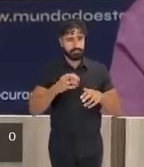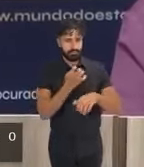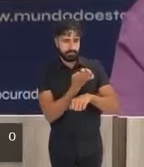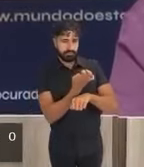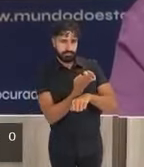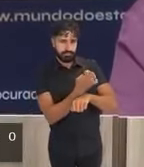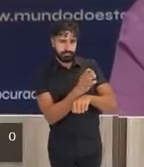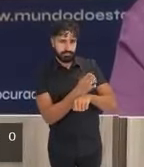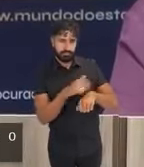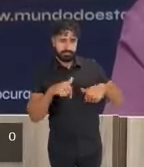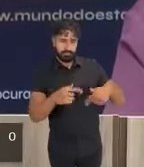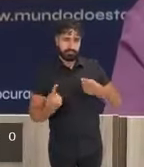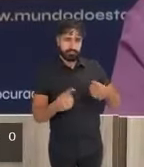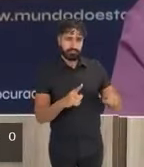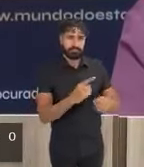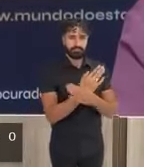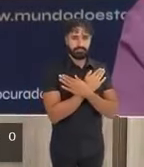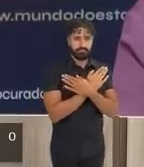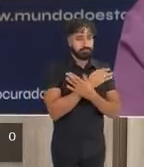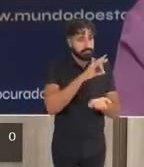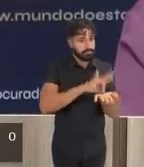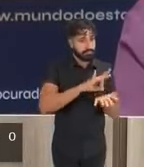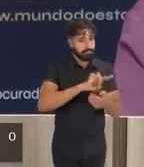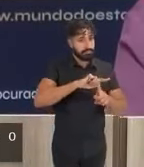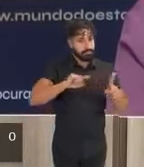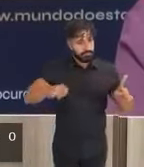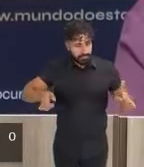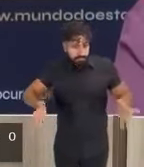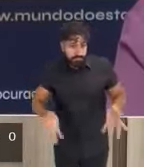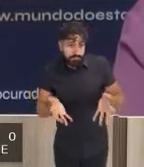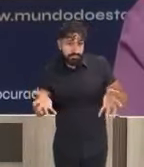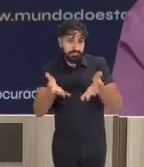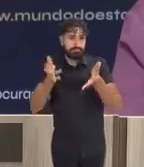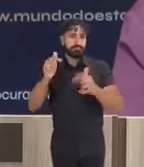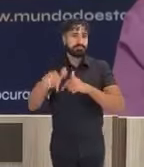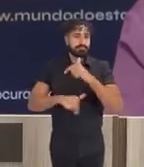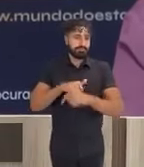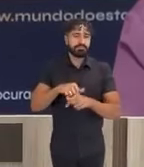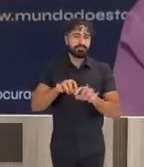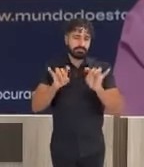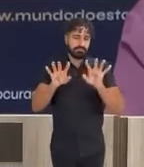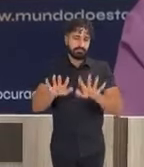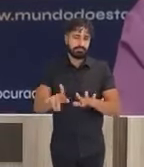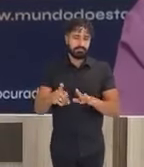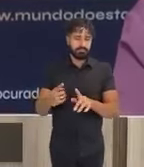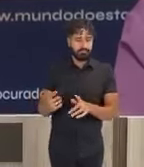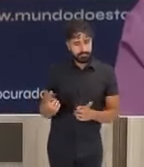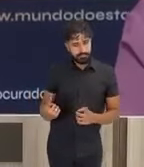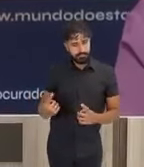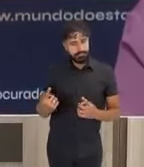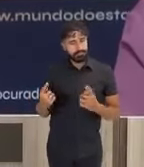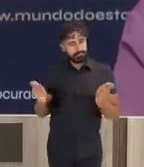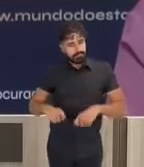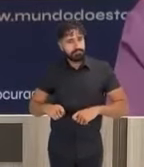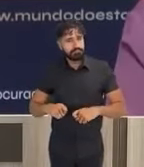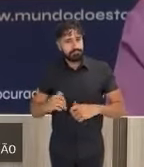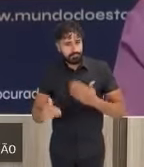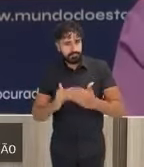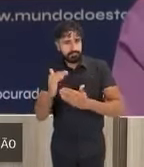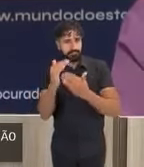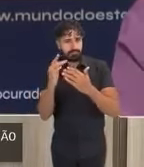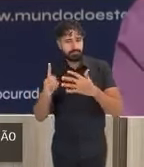o estágio não combate o desemprego, de fato, mas ele fomenta a empregabilidade, essa possibilidade de desenvolvimento, de inserção